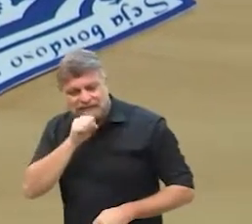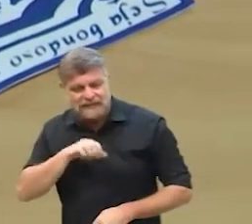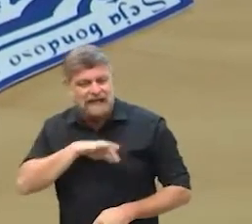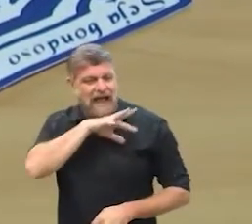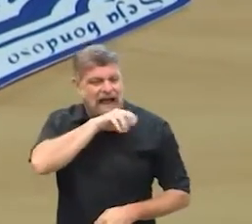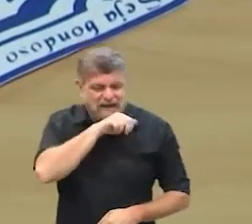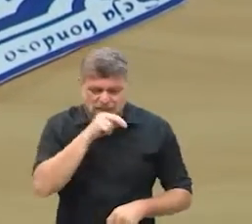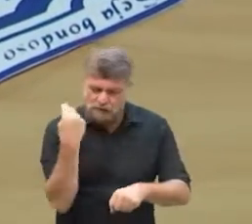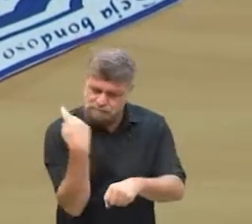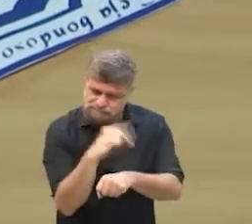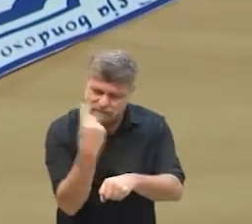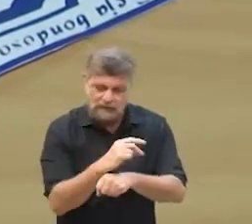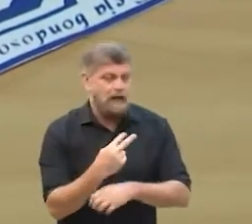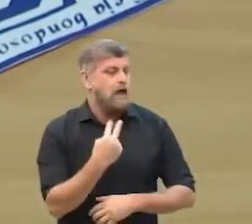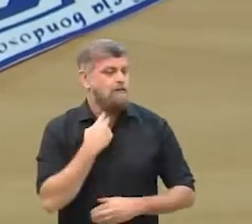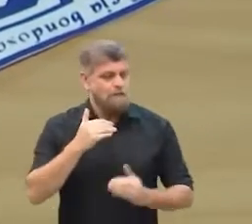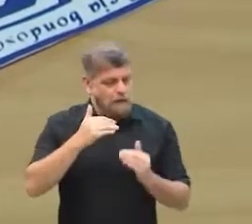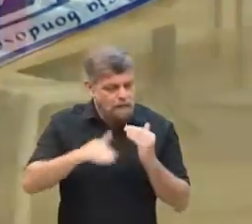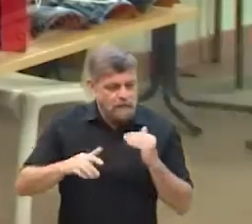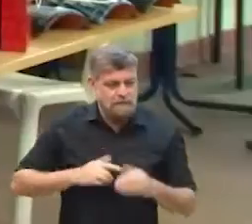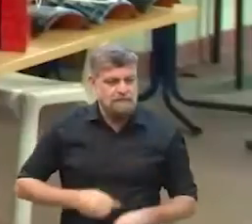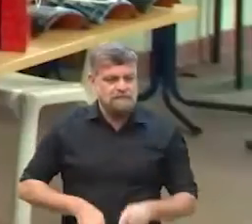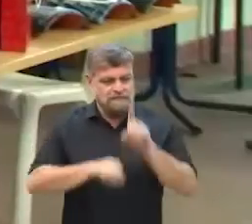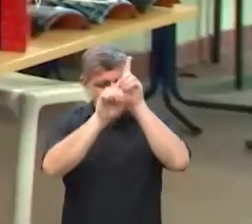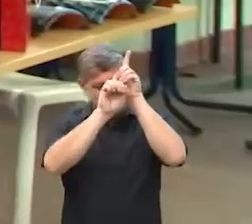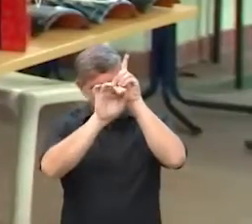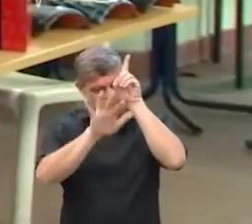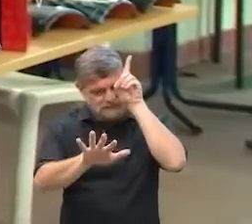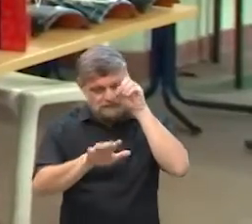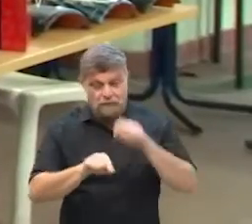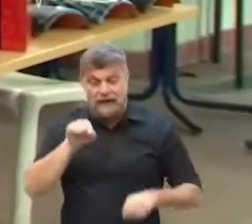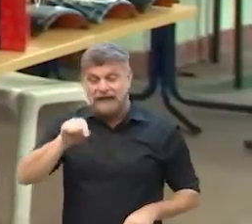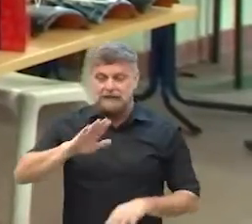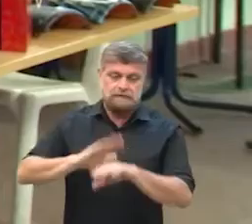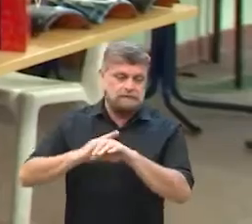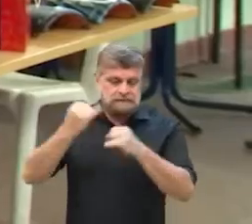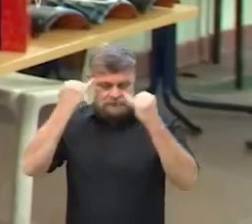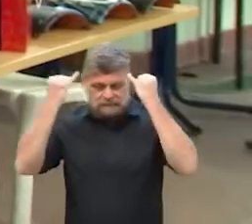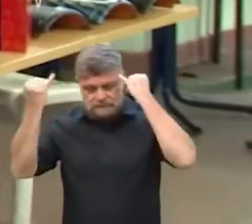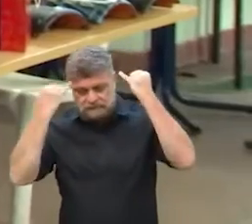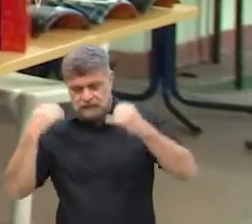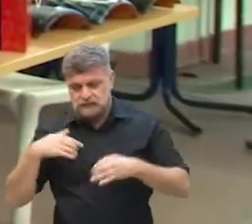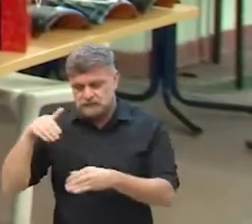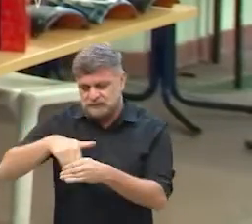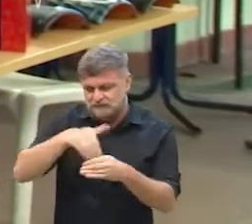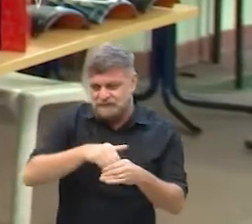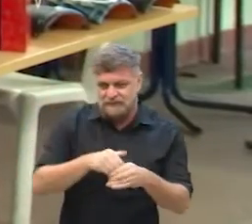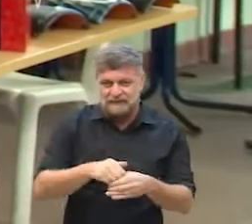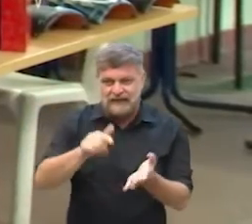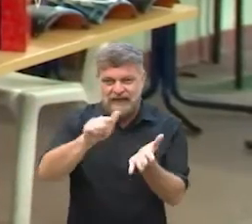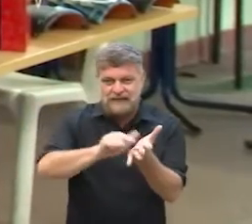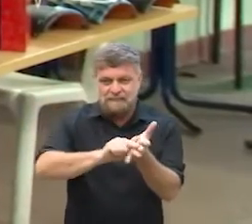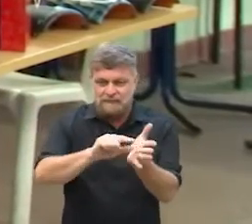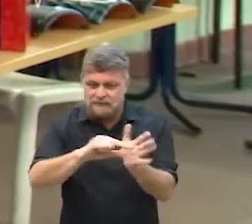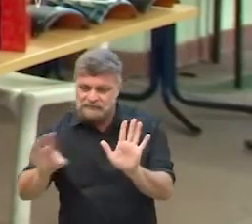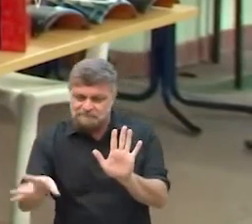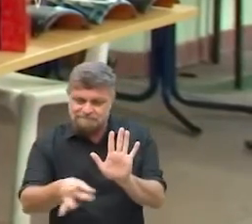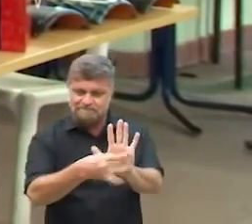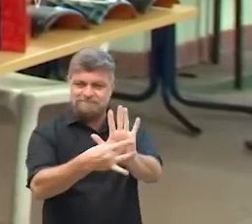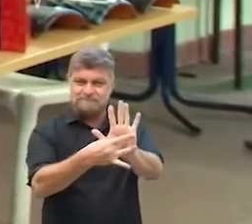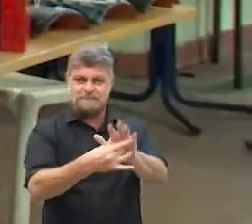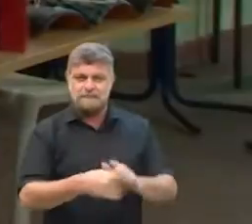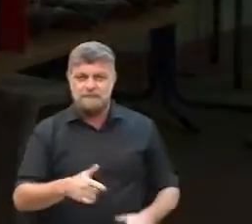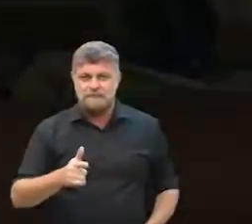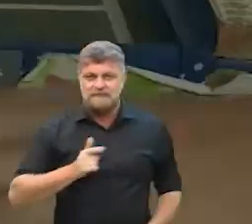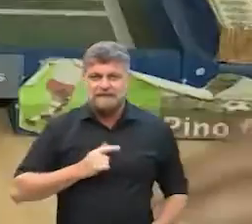é do mal, né? Tem várias frases que eles colocam: Deus abençoe, coisas que eles mesmos criam, a gente vota e